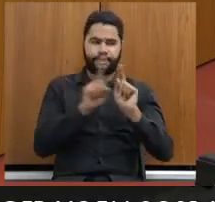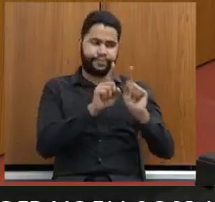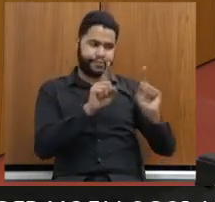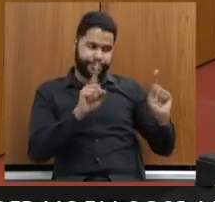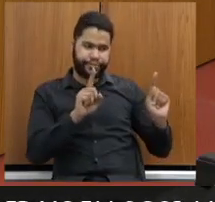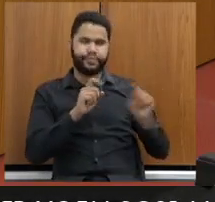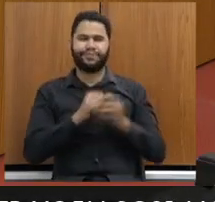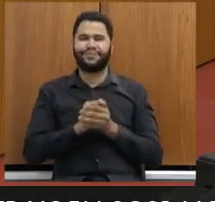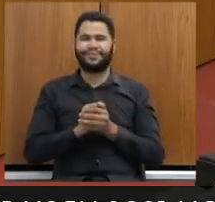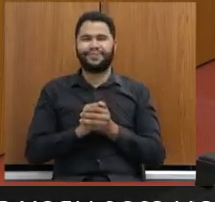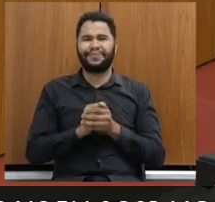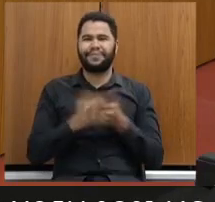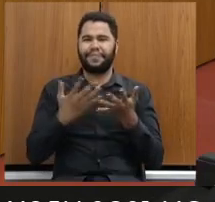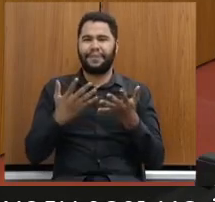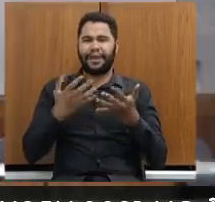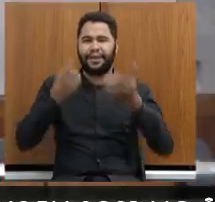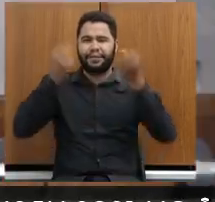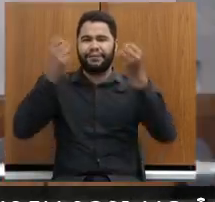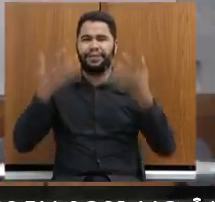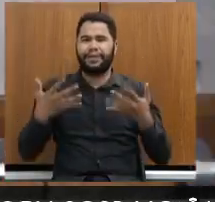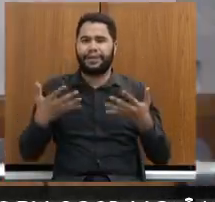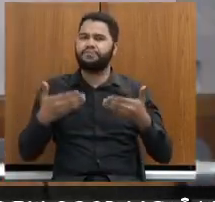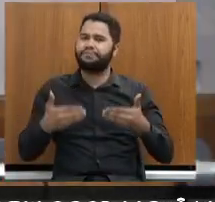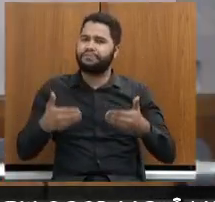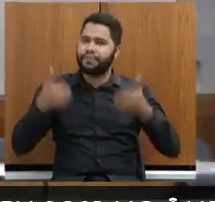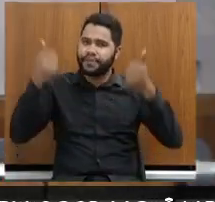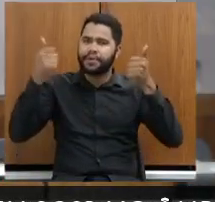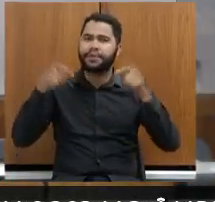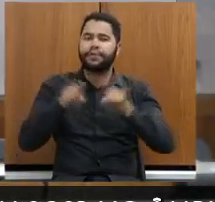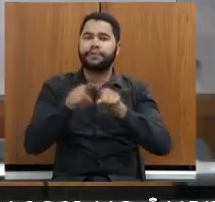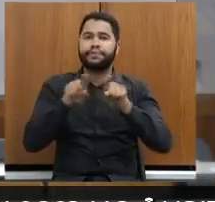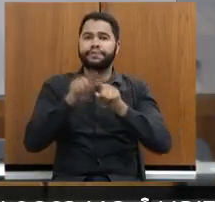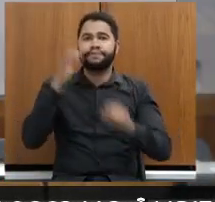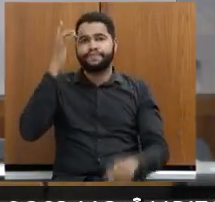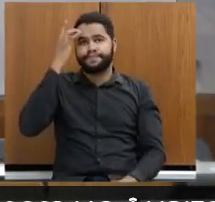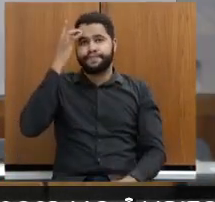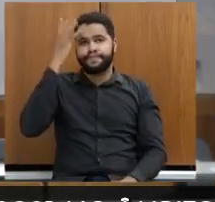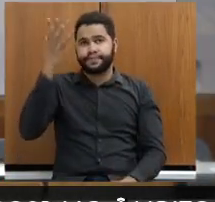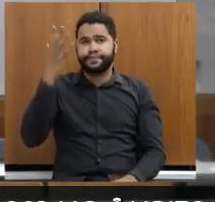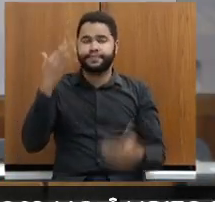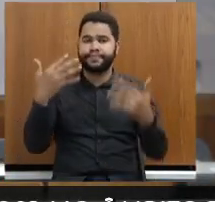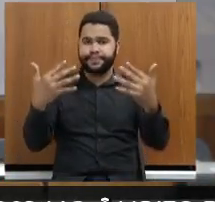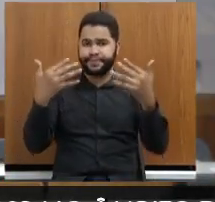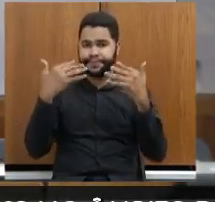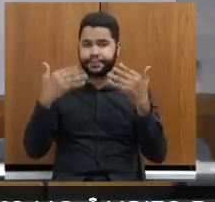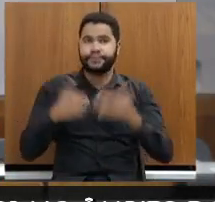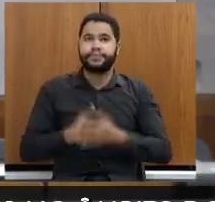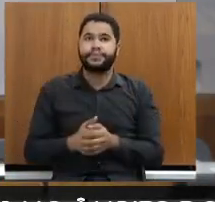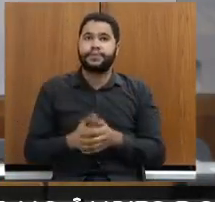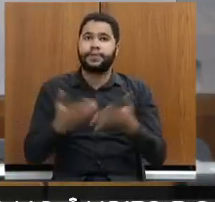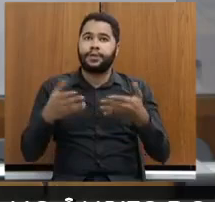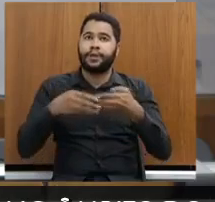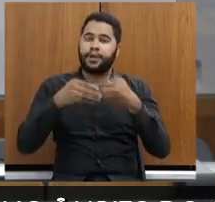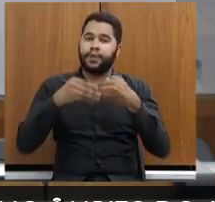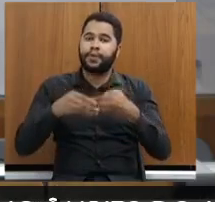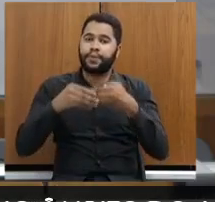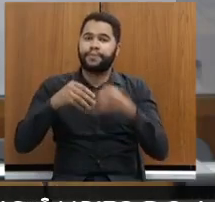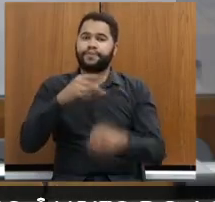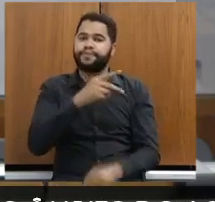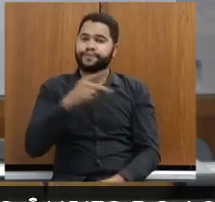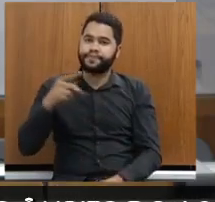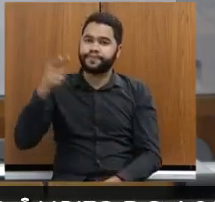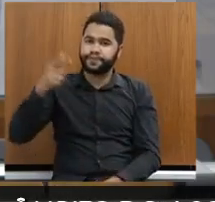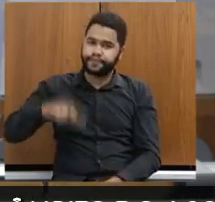para ficar mais claras colocações para facilitar essas que nos assistem eu quero cumprimentar o presidente